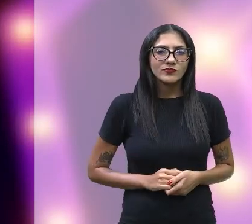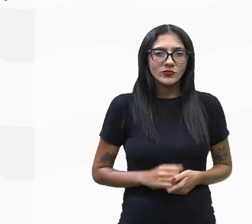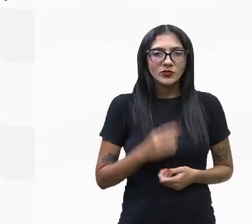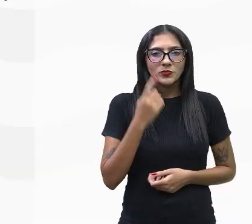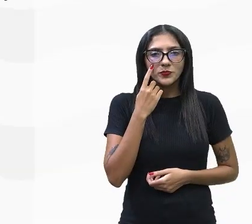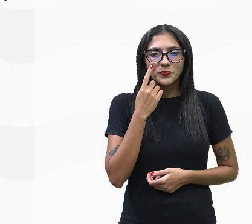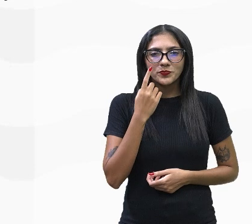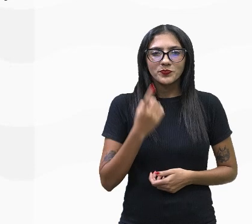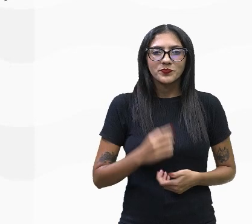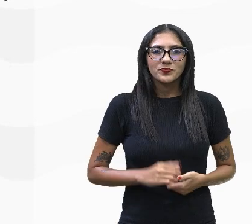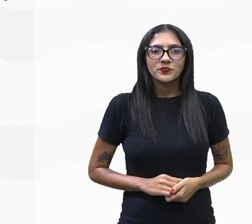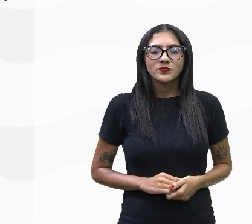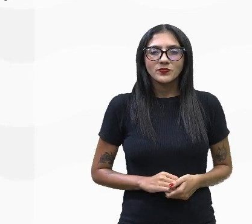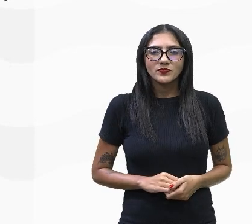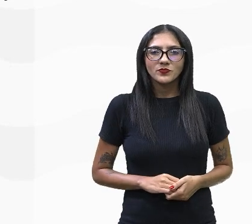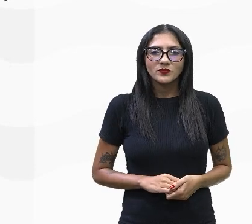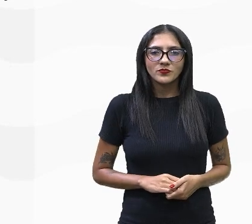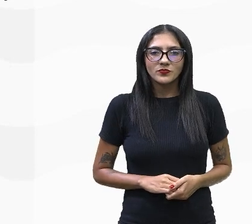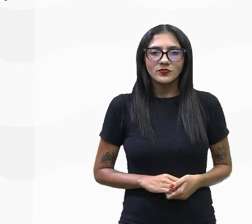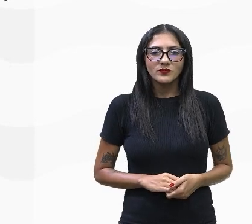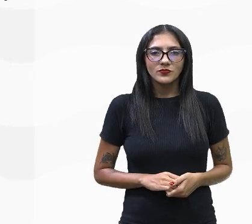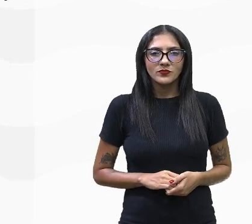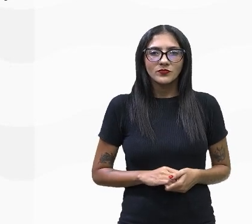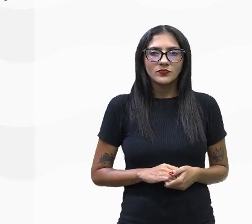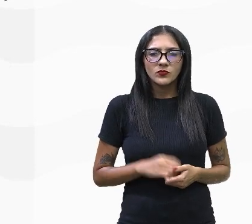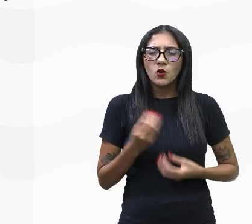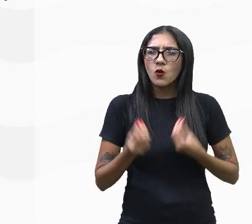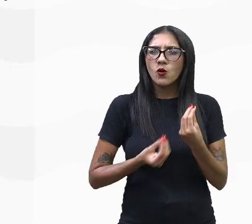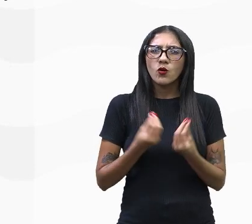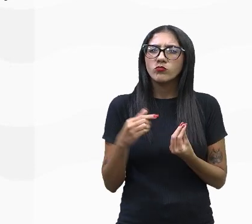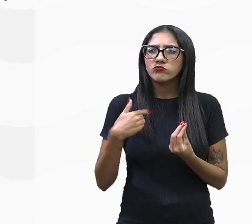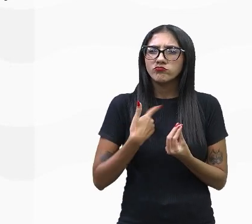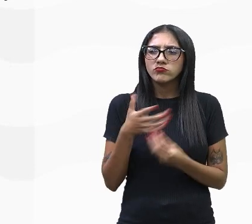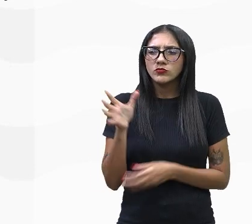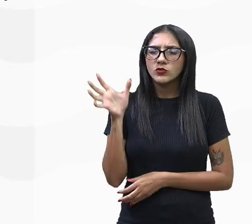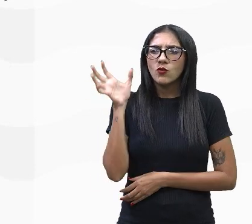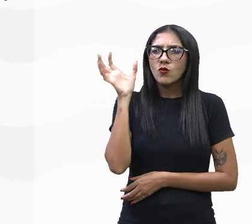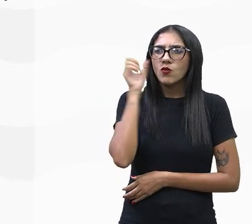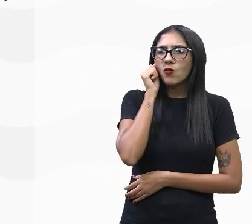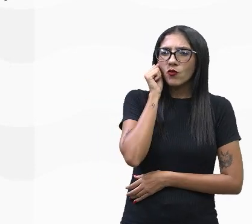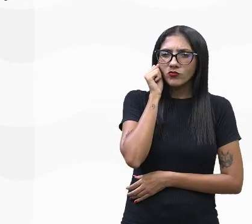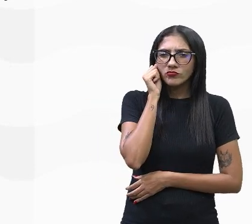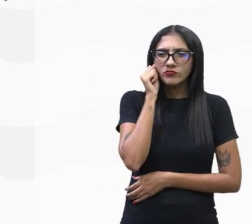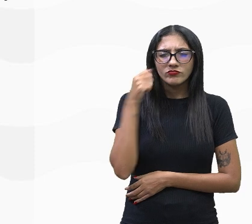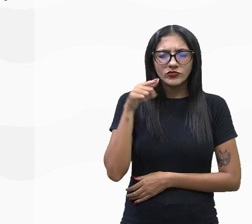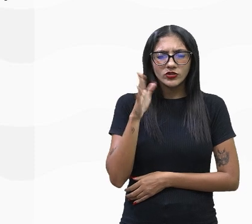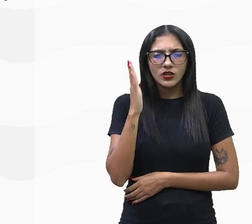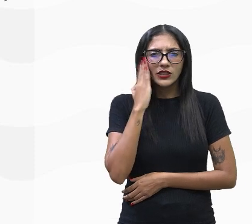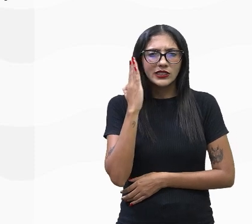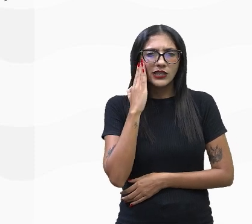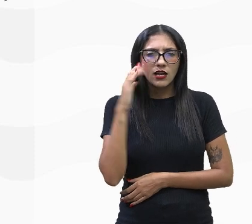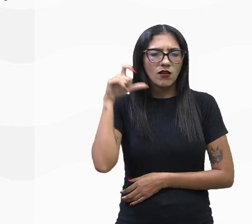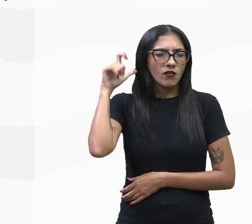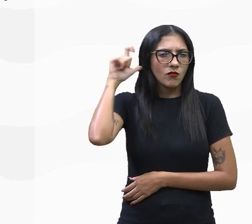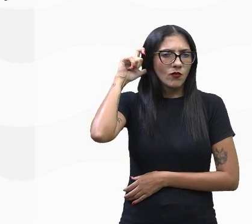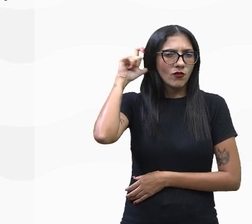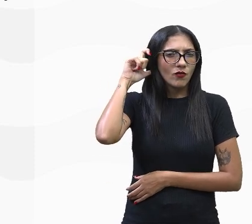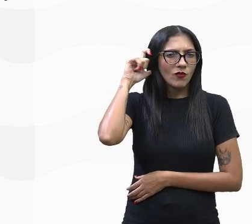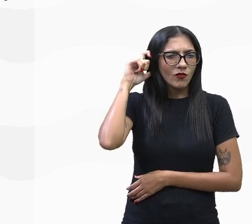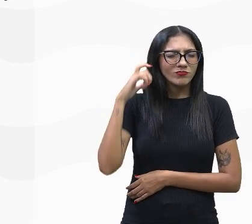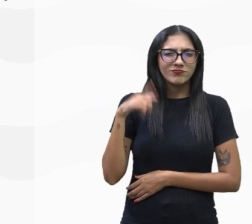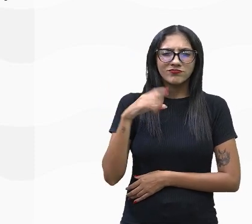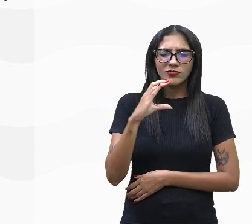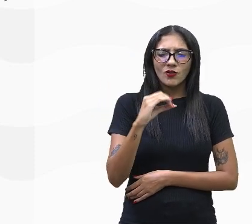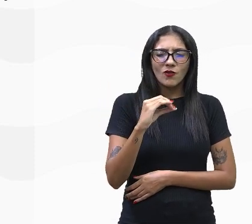lá comigo. Como ouvimos o som? A cóclea, vocês já ouviram falar da cóclea? O nome é estranho,